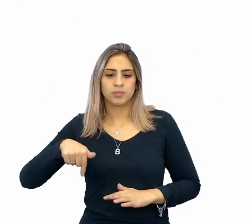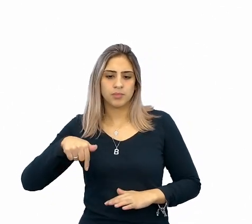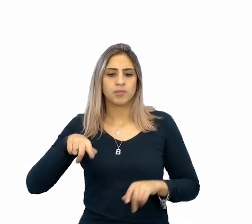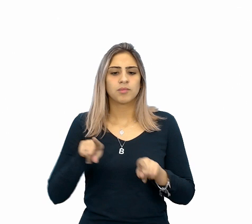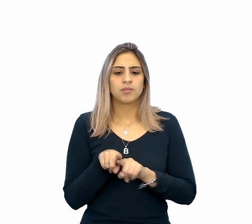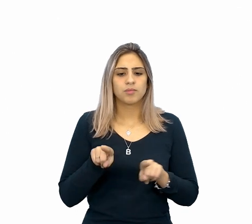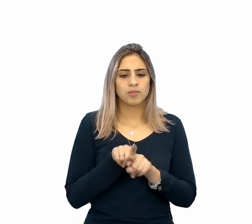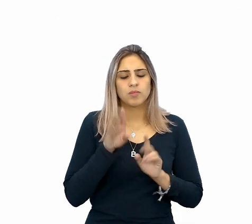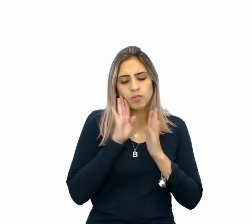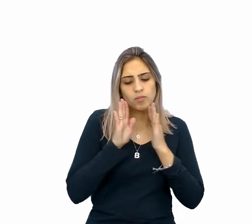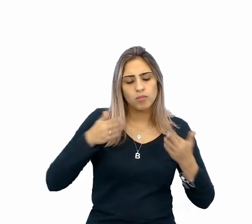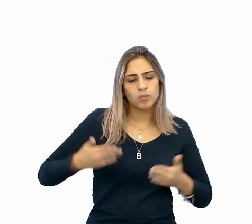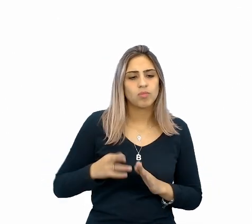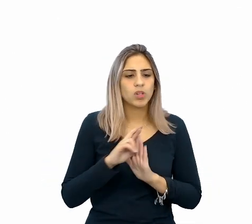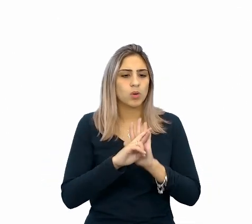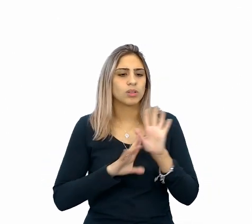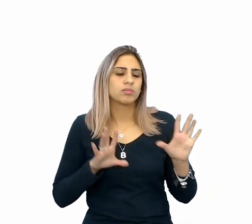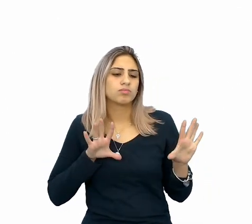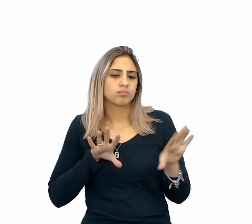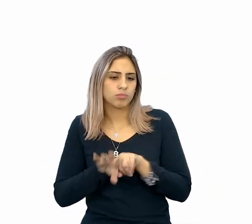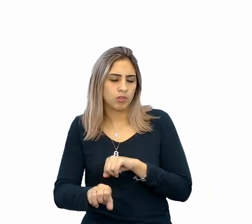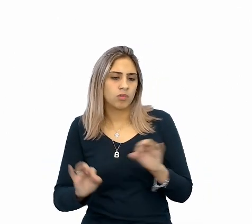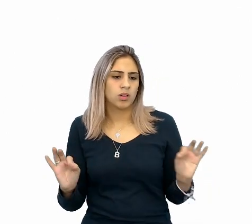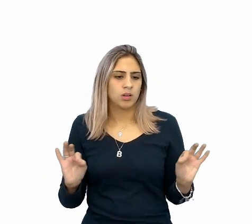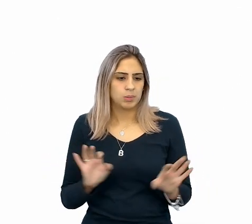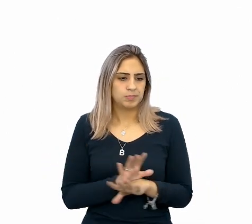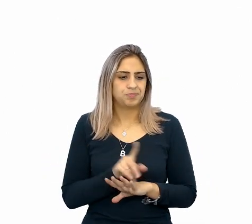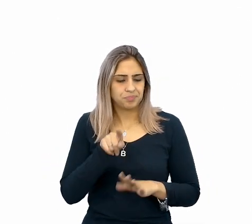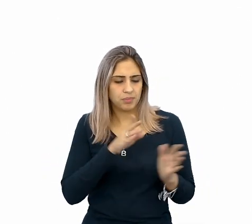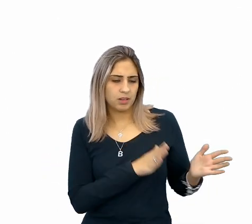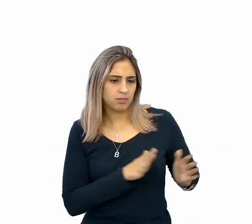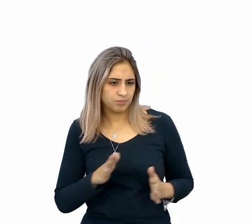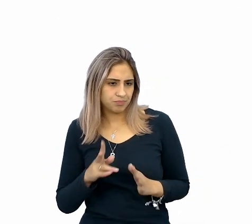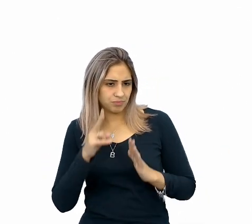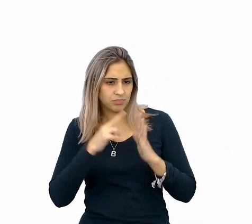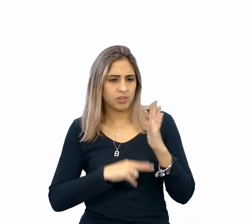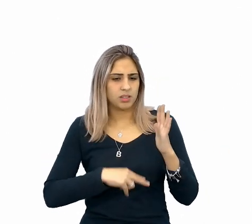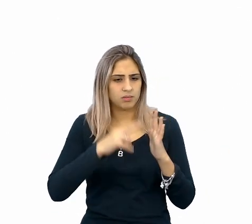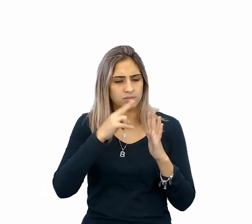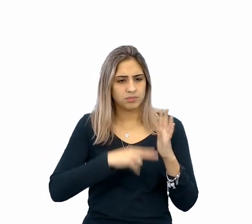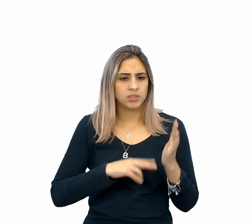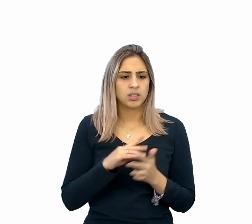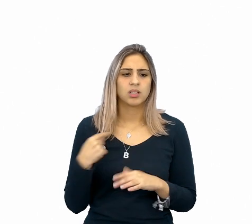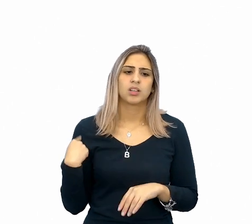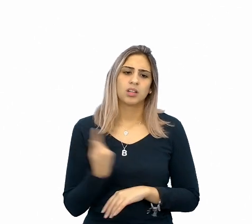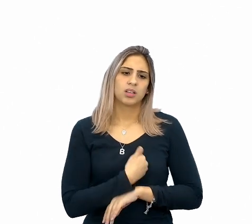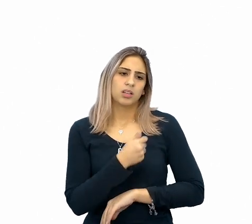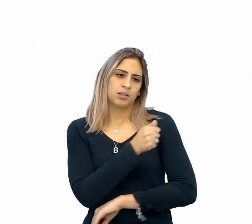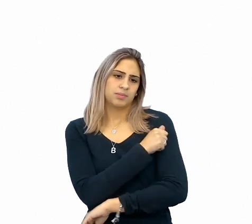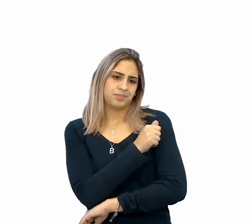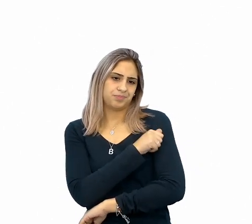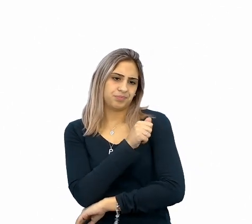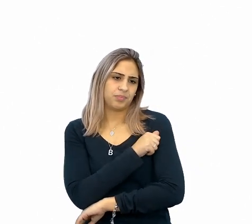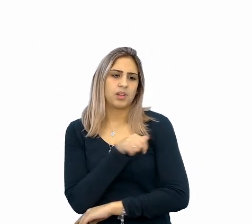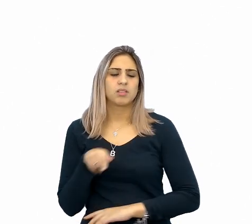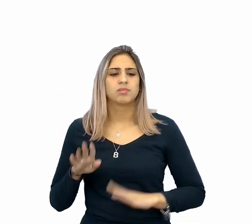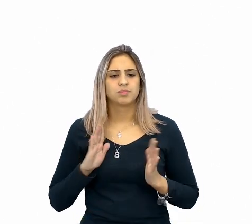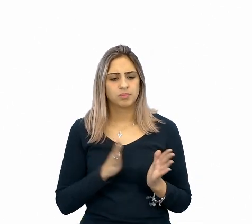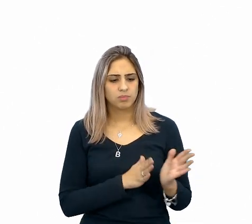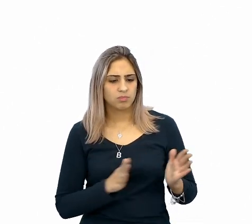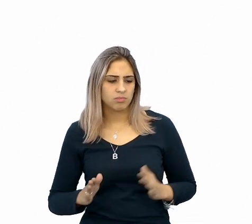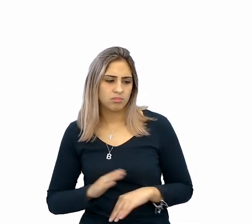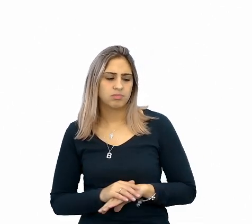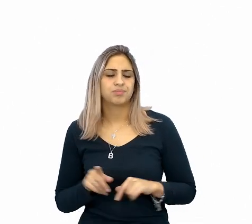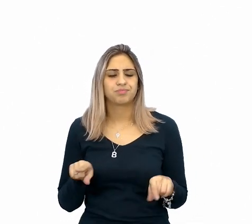e também o foco do roteiro formativo, né? São os procedimentos de leitura que os nossos estudantes já lançam mão,